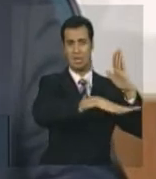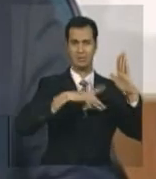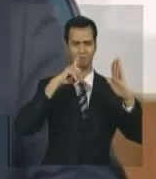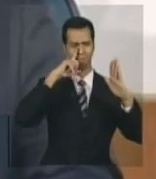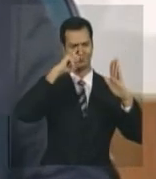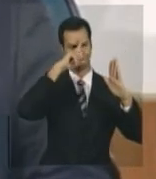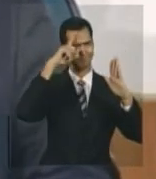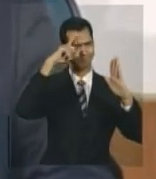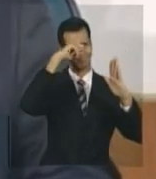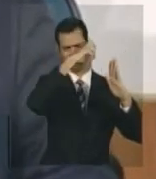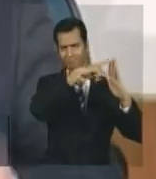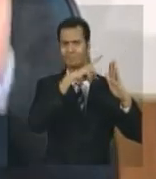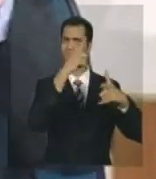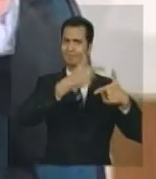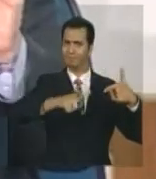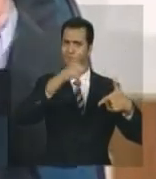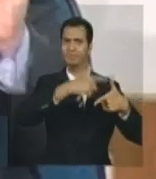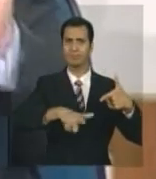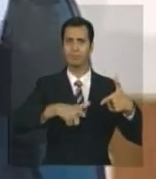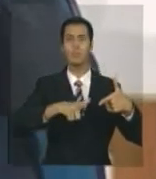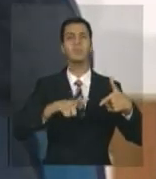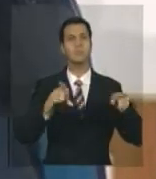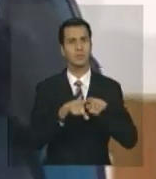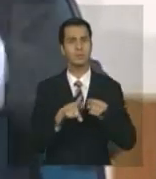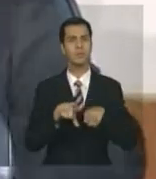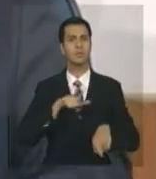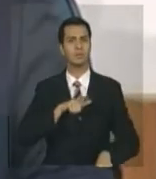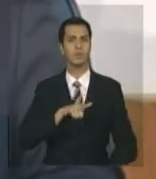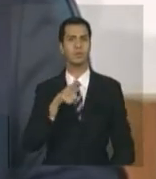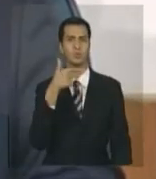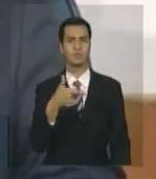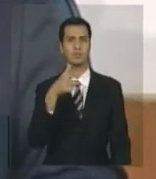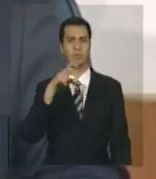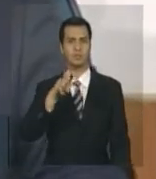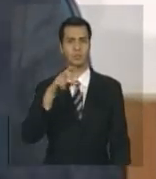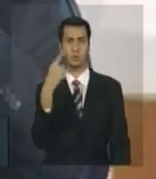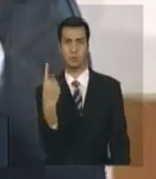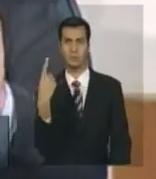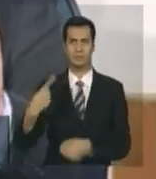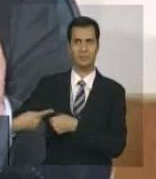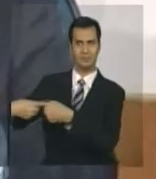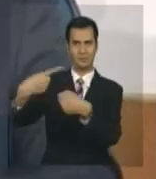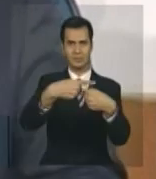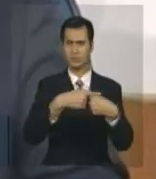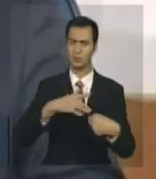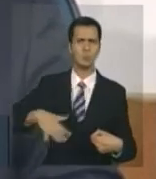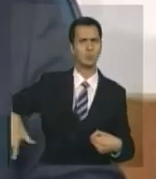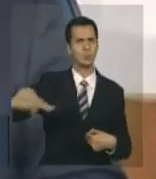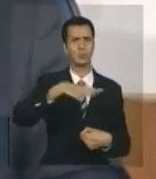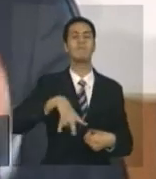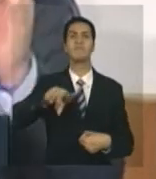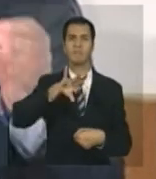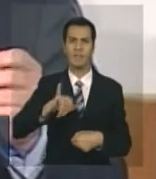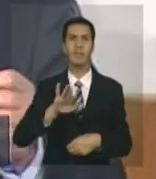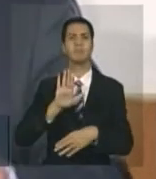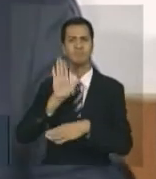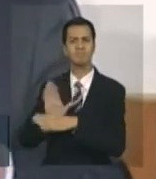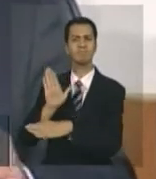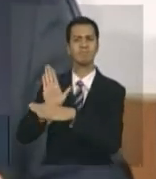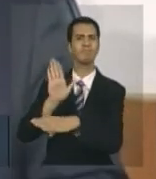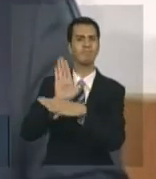nas 251 cidades que foram eleitas como a de mais alto risco, essas cidades elas serão